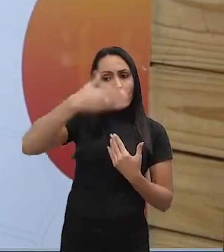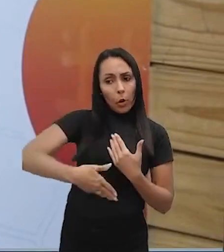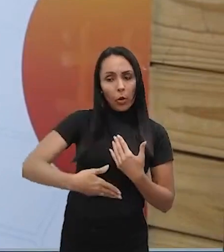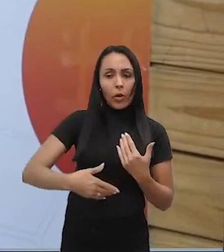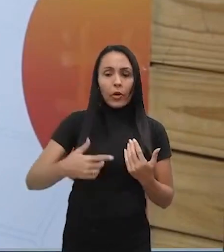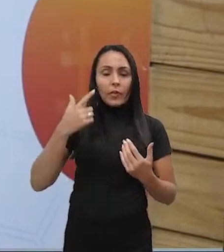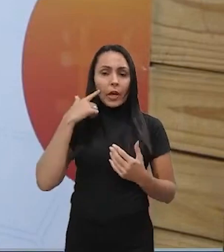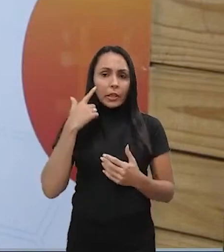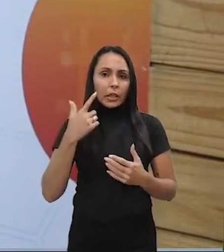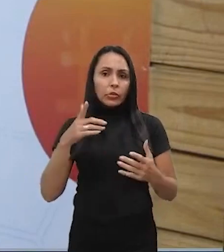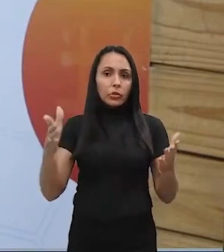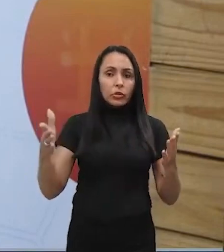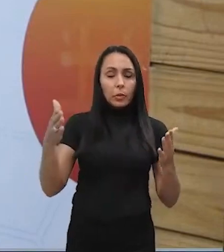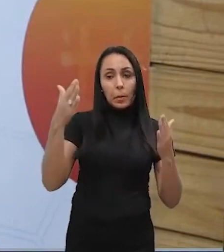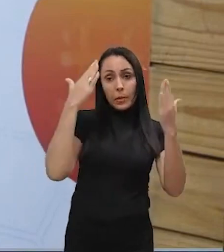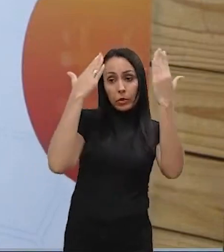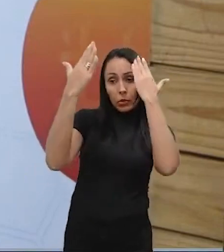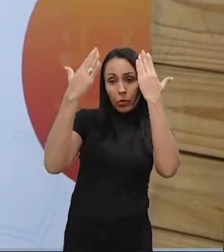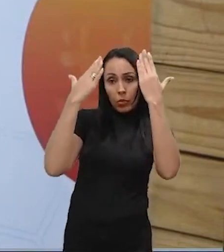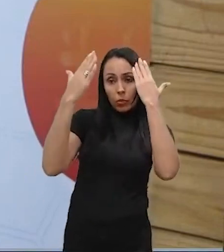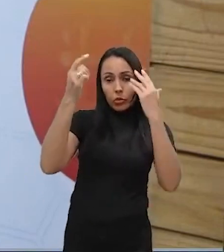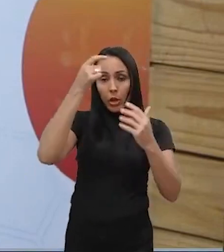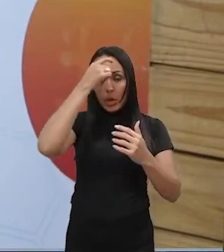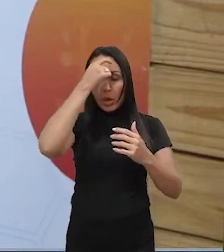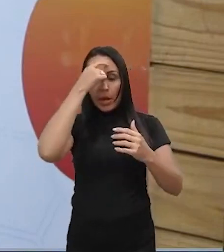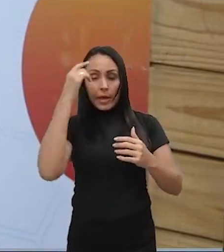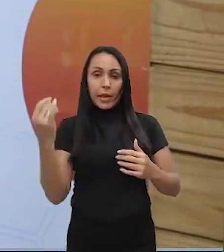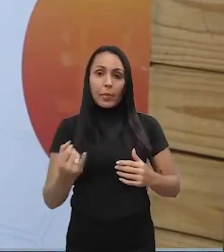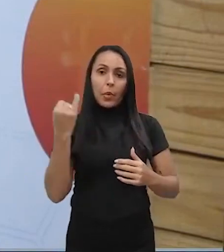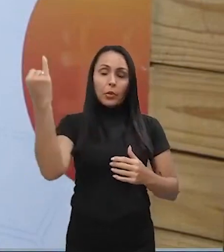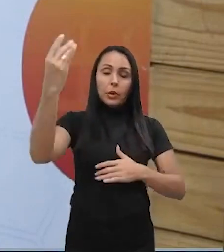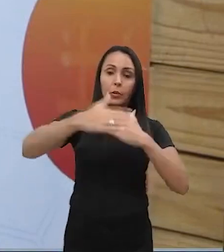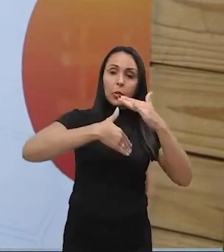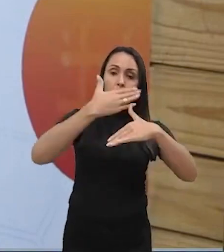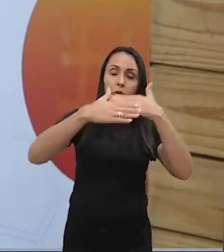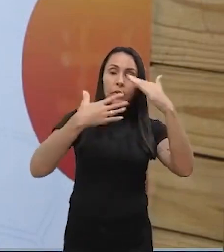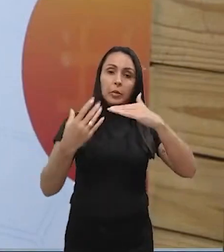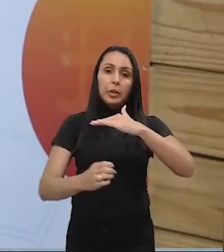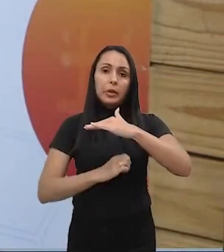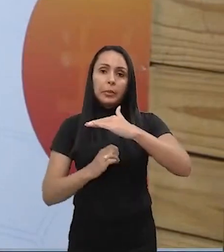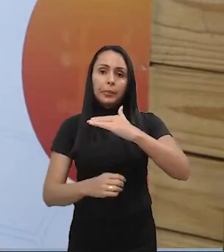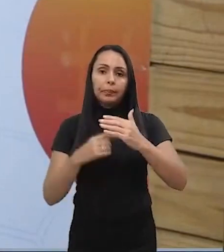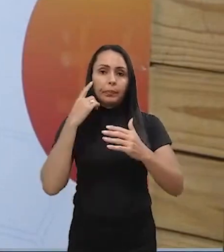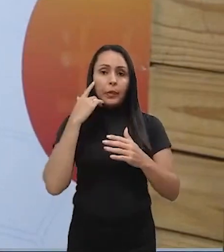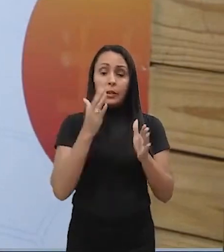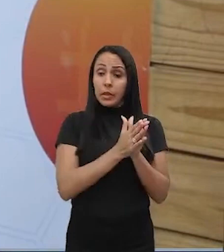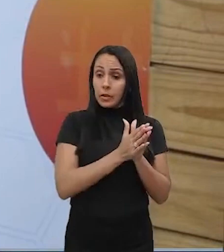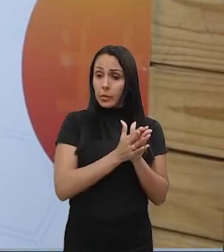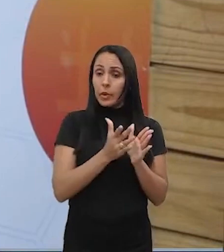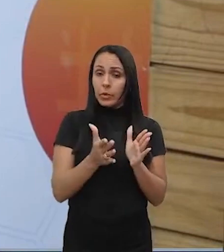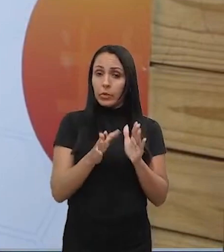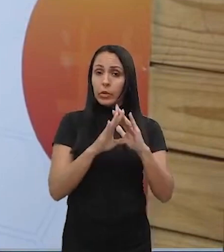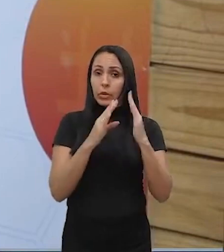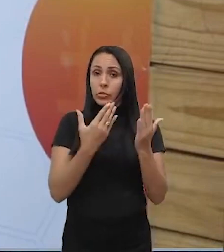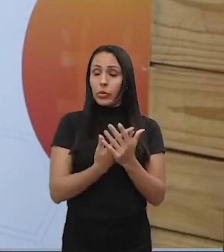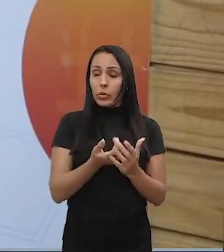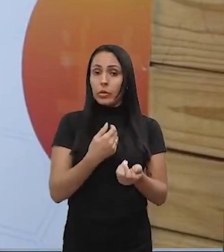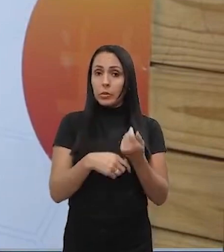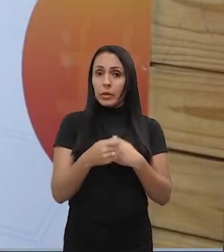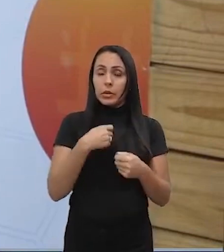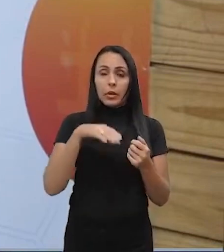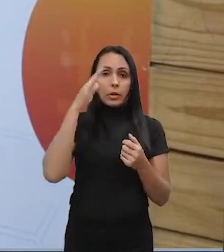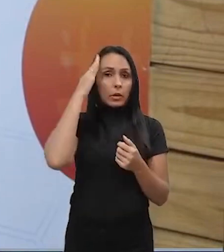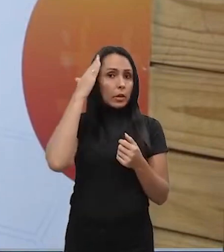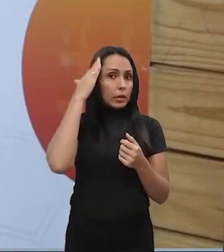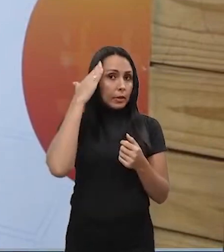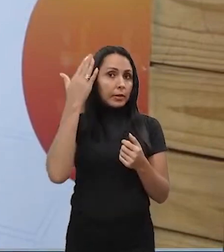condições psicológicas eram importantes para as relações e para o desenvolvimento das empresas. É nesse momento em que as escolas administrativas